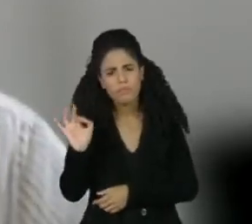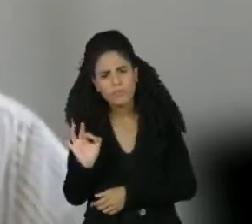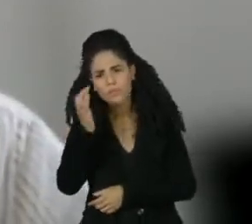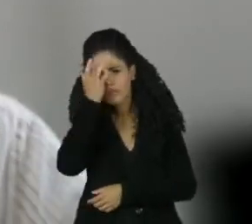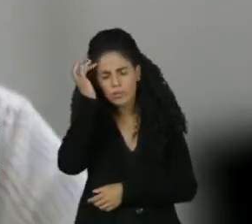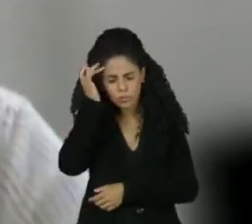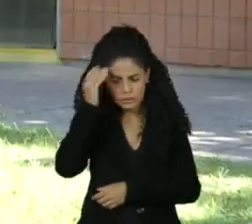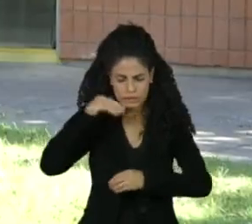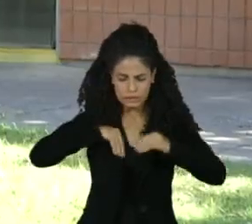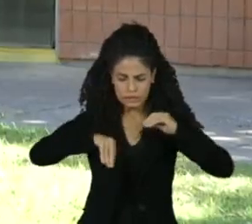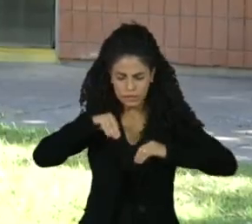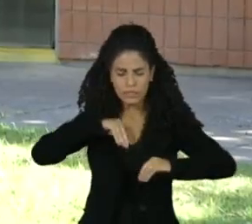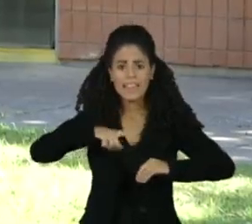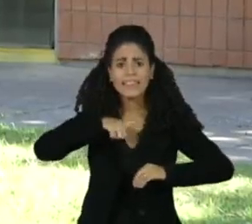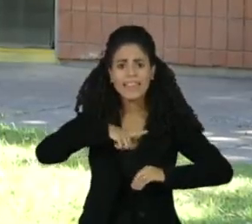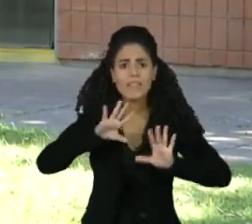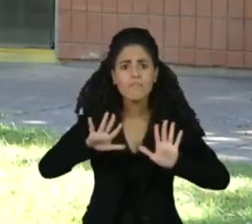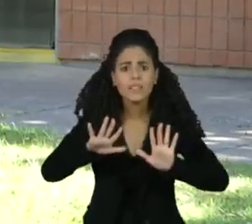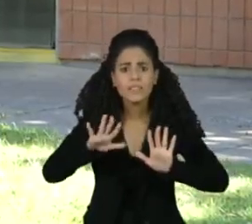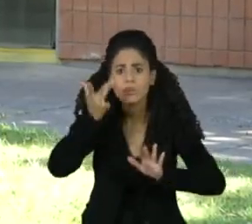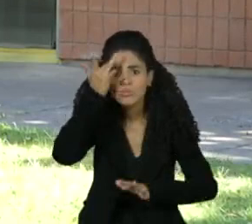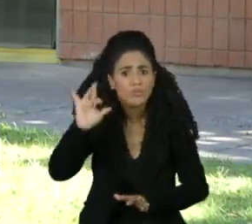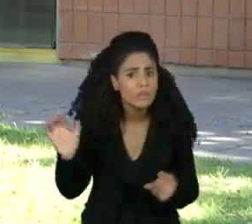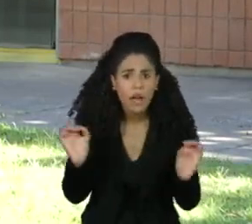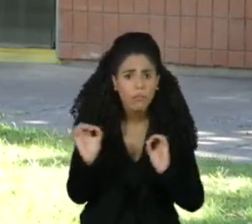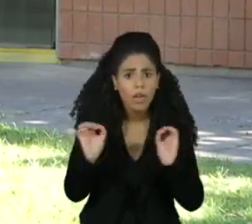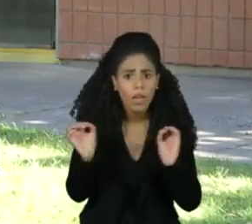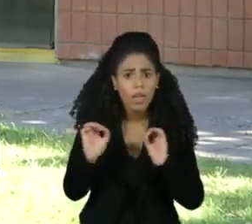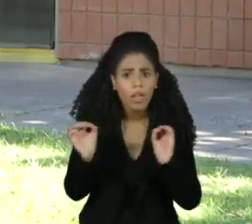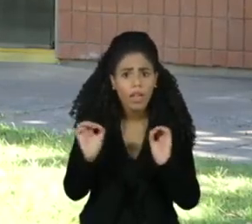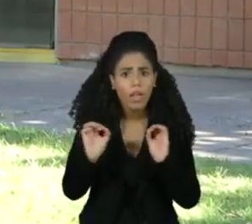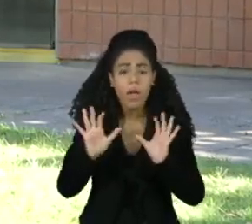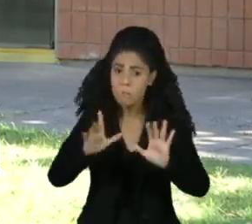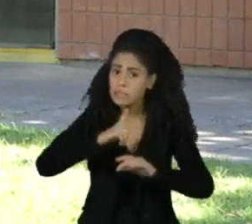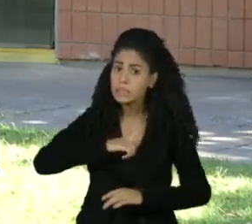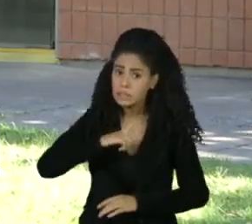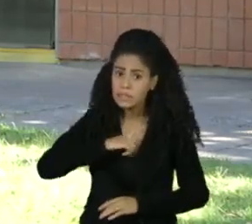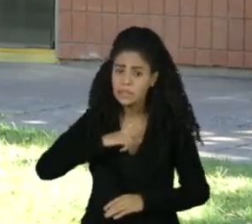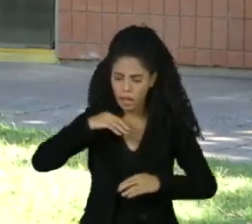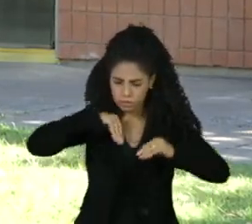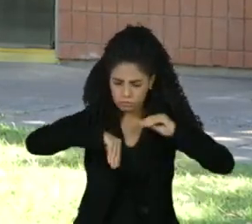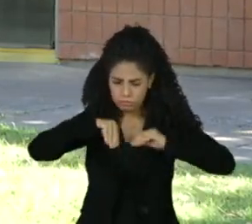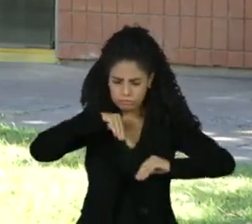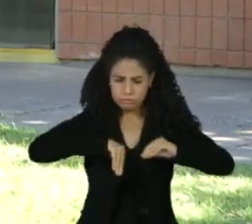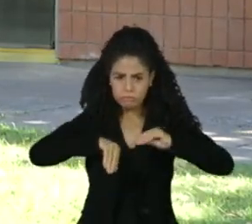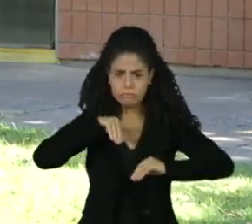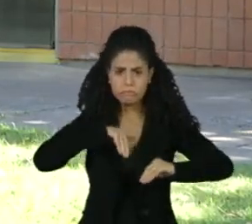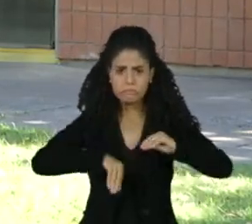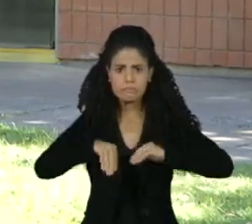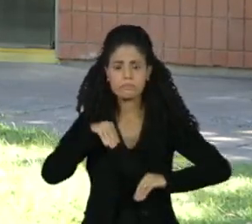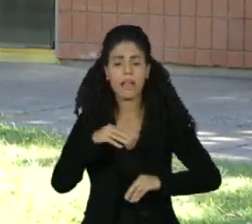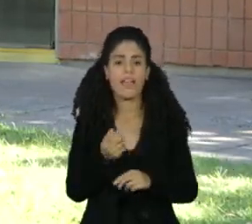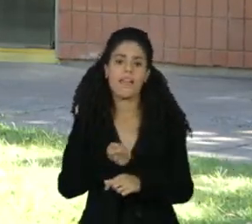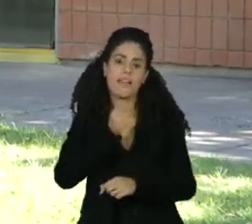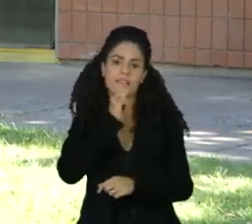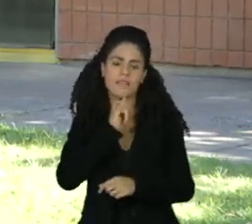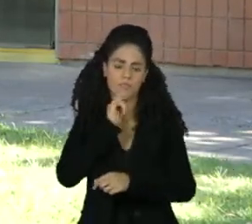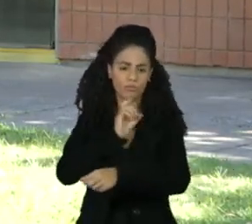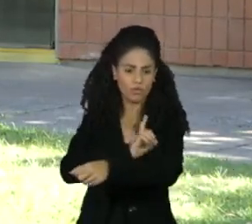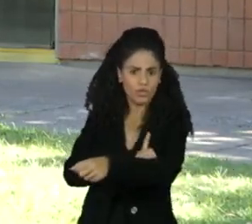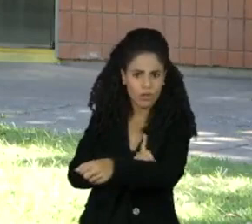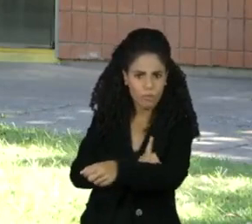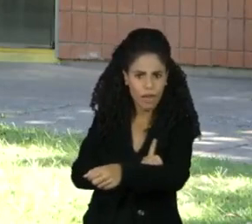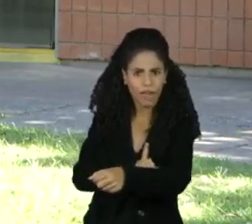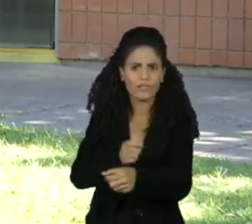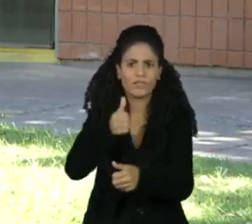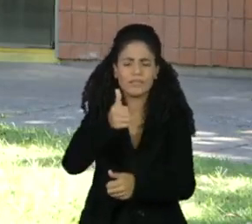um diagnóstico adequado. O problema é tão sério que a depressão hoje no Brasil atinge mais pessoas do que diabetes, por exemplo. A pesquisa anual